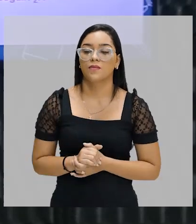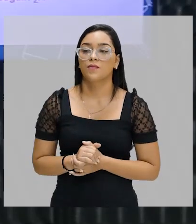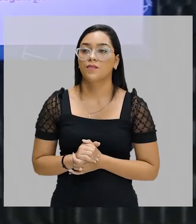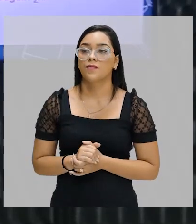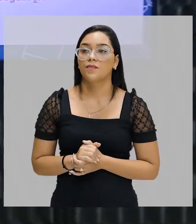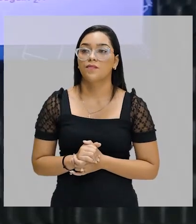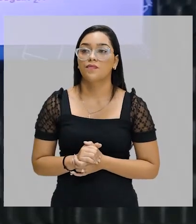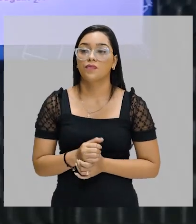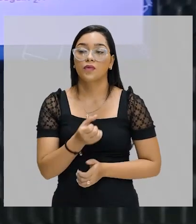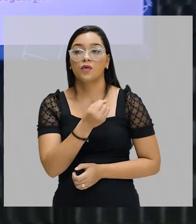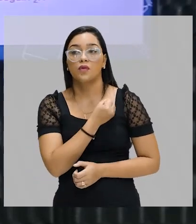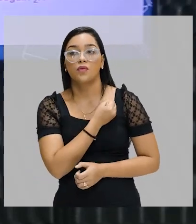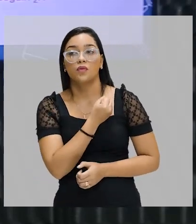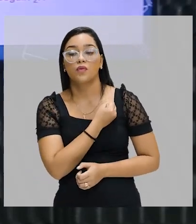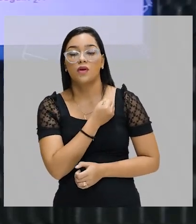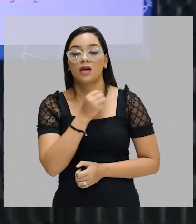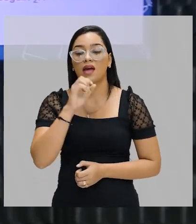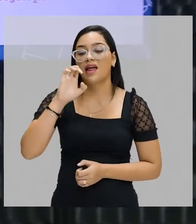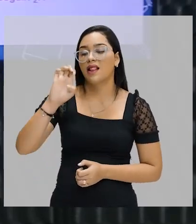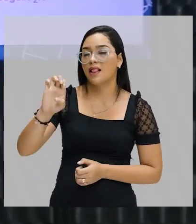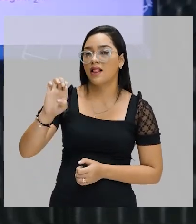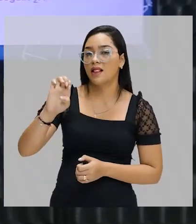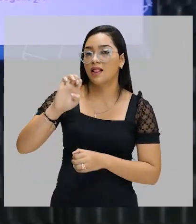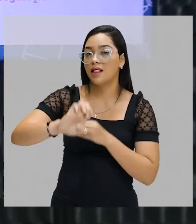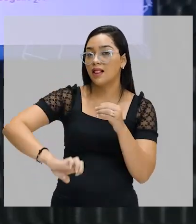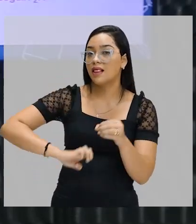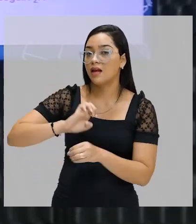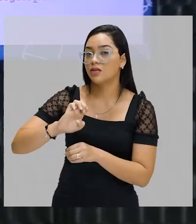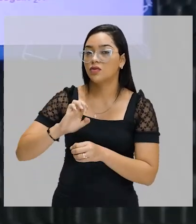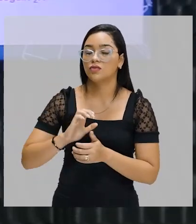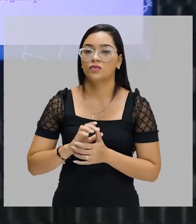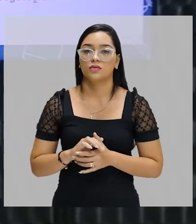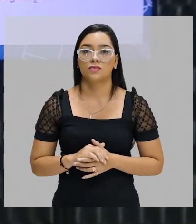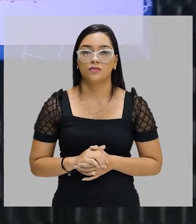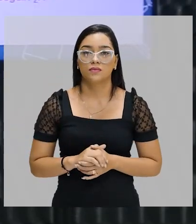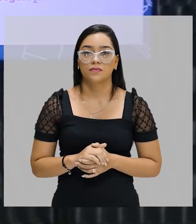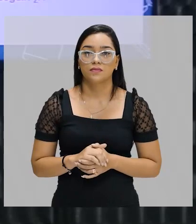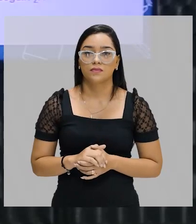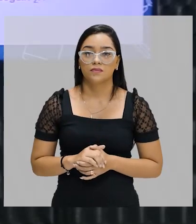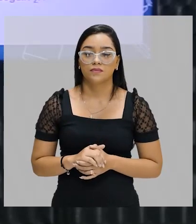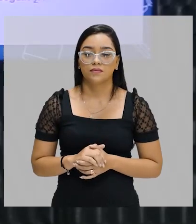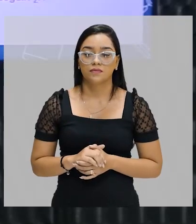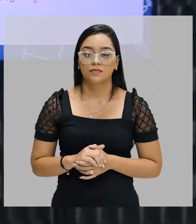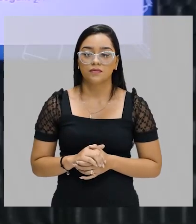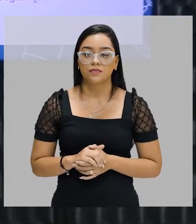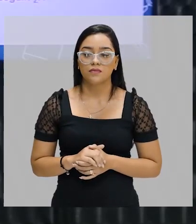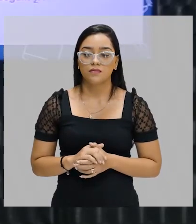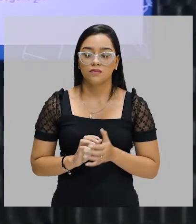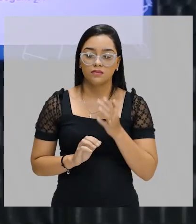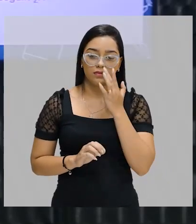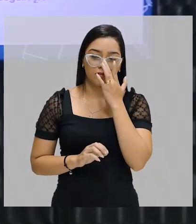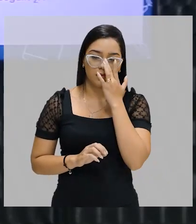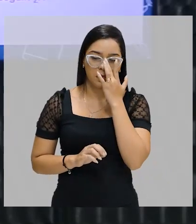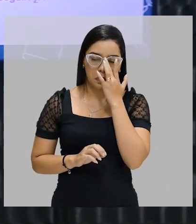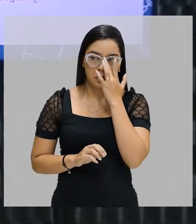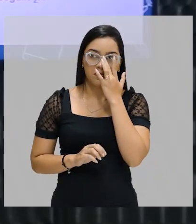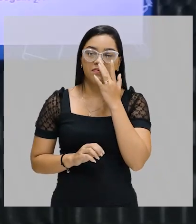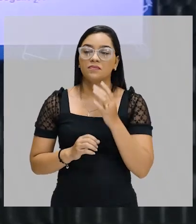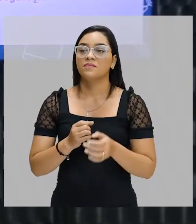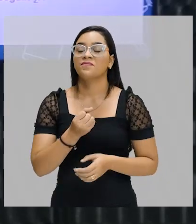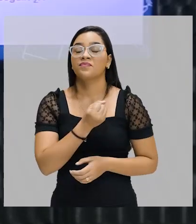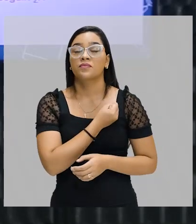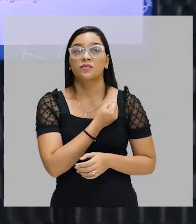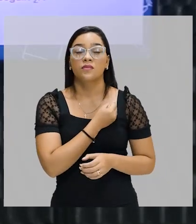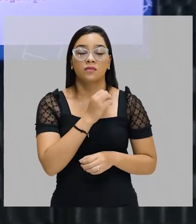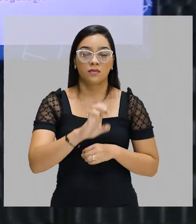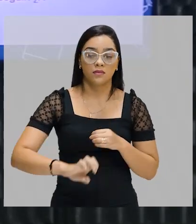E o número de elétrons. Tá certo? Então, esse número de elétrons para